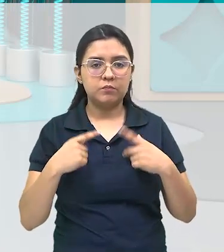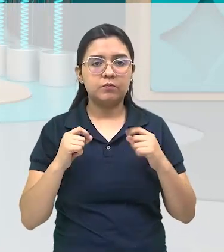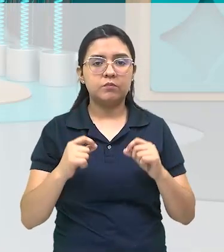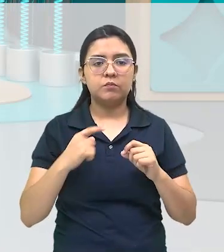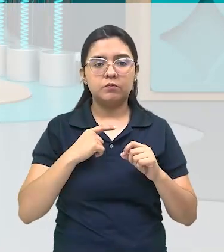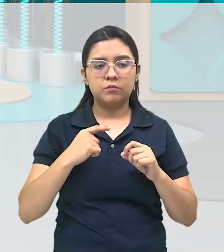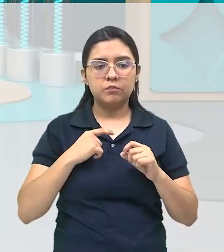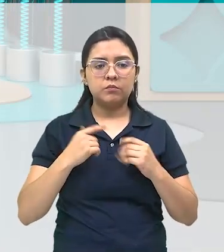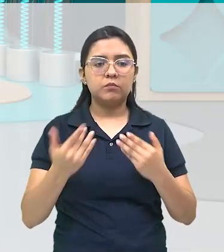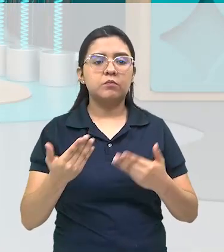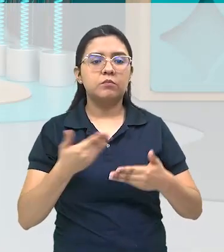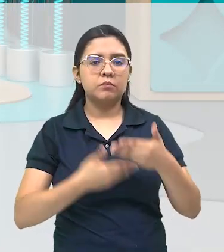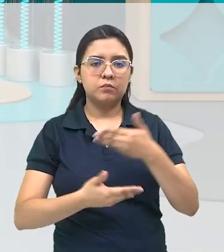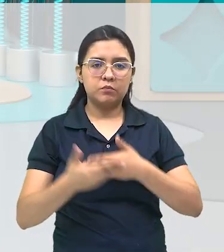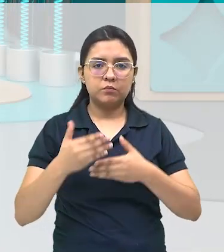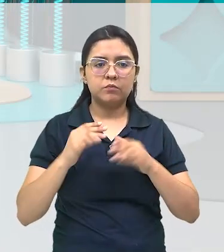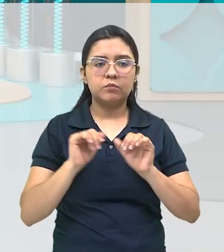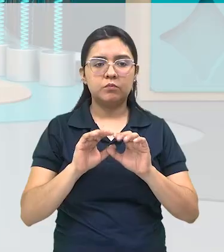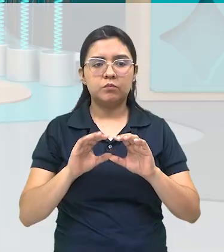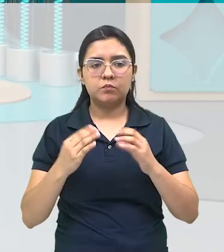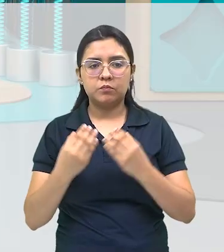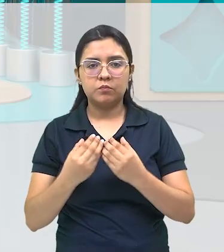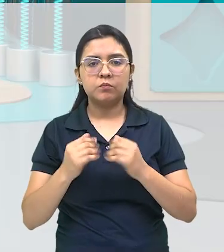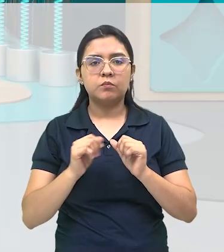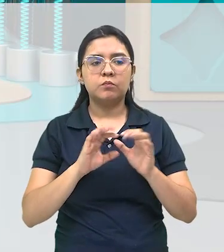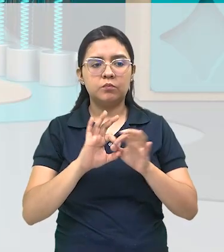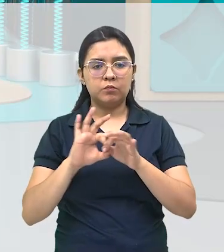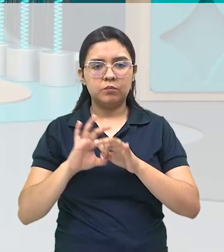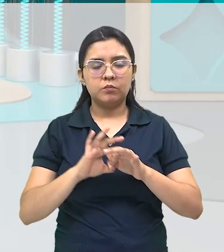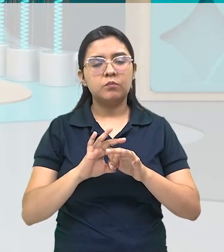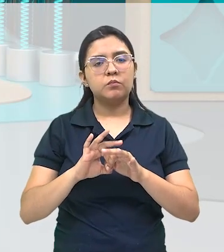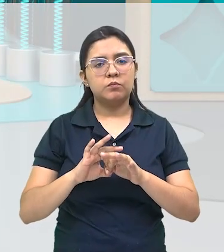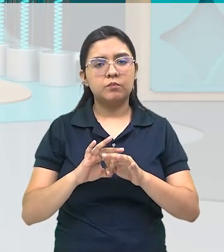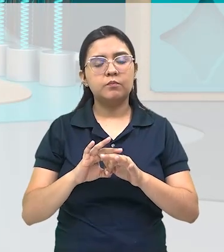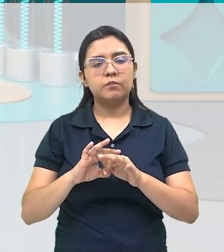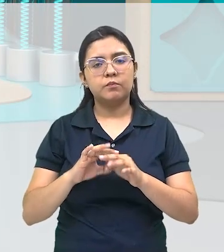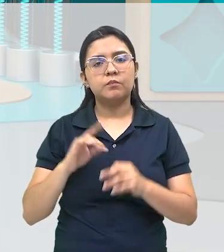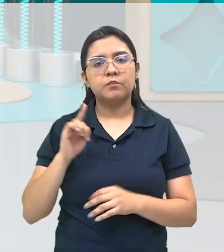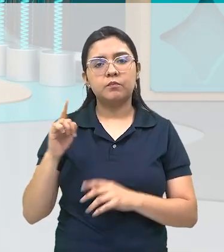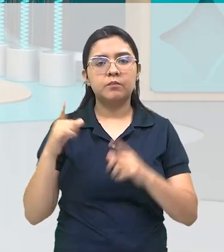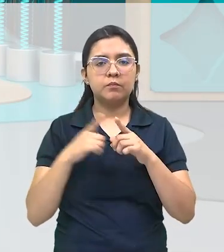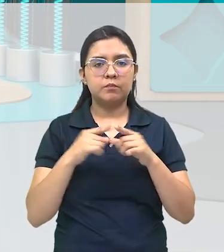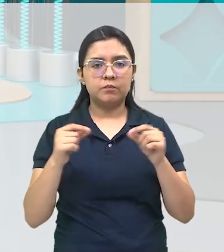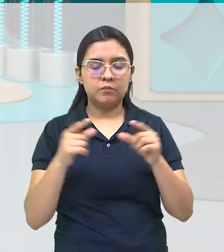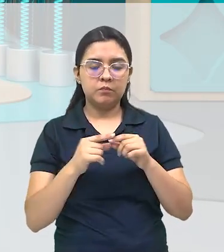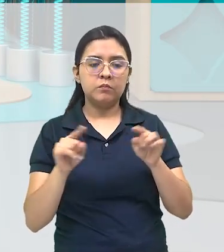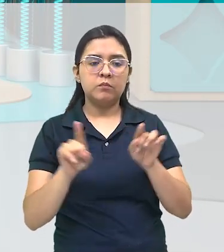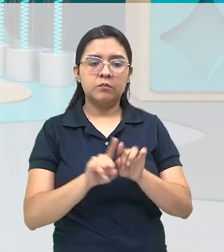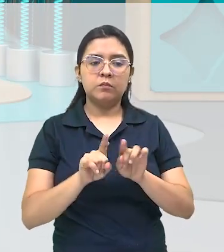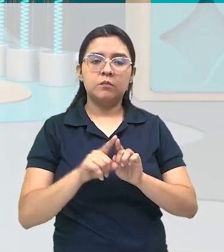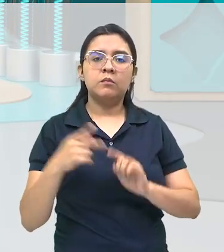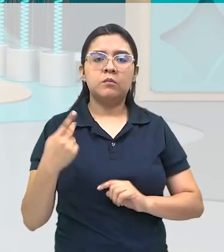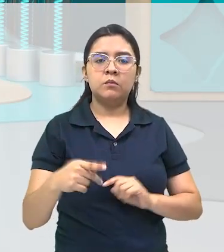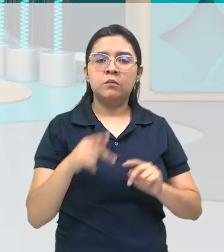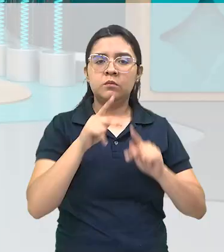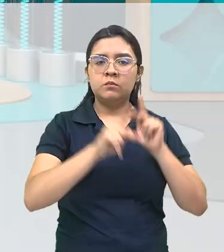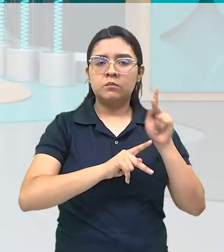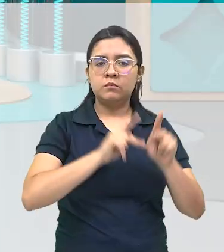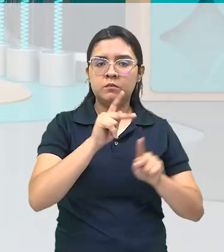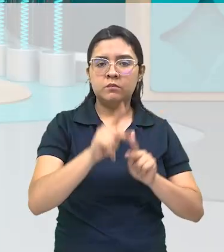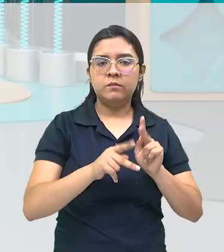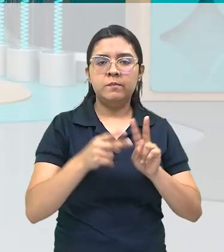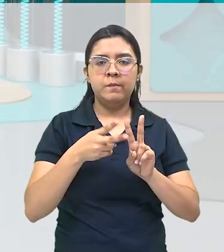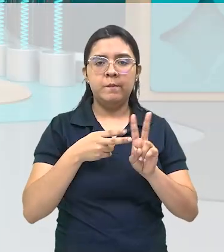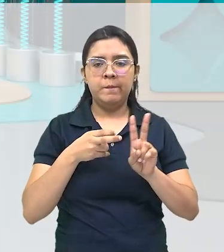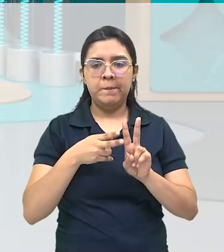forma comunitária, é muito comum lá no Japão e aqui também nos nossos povos indígenas.